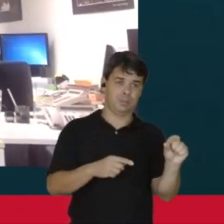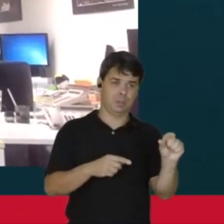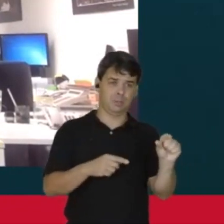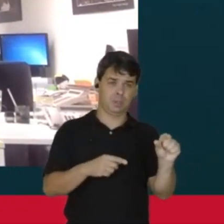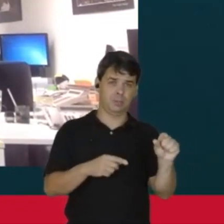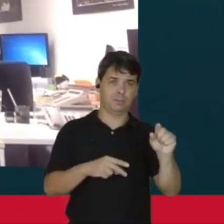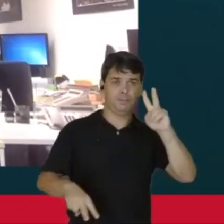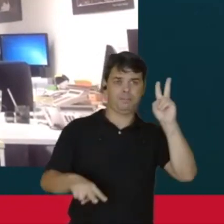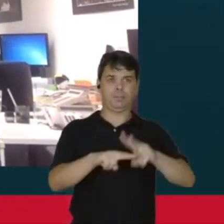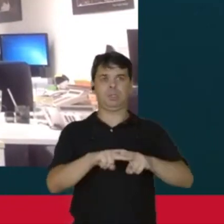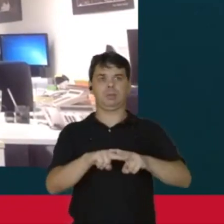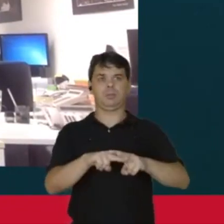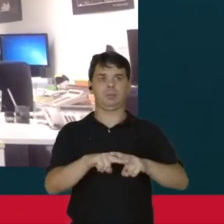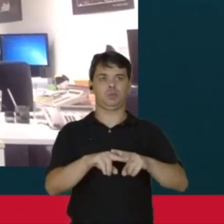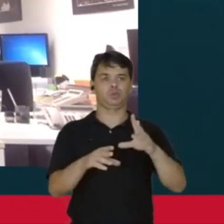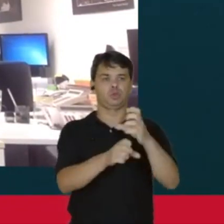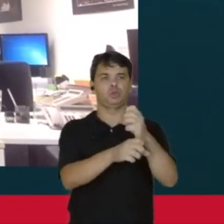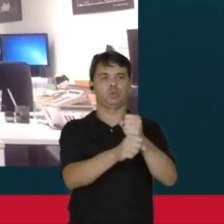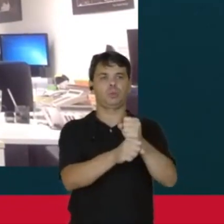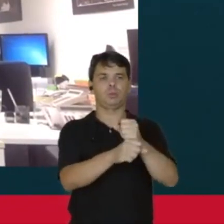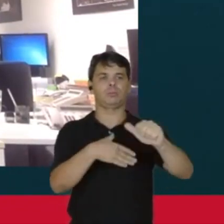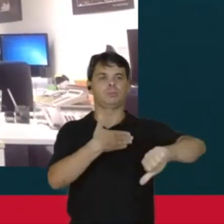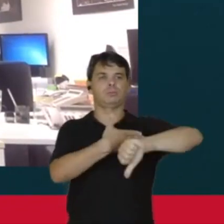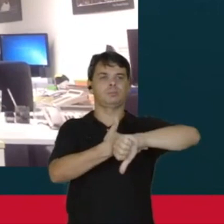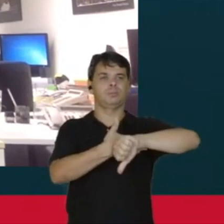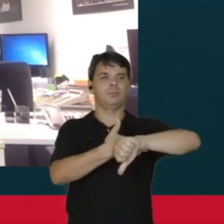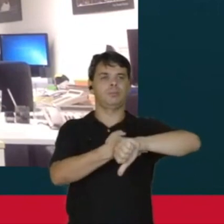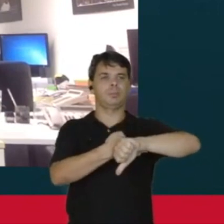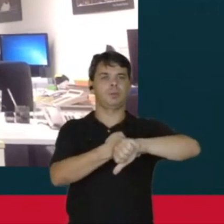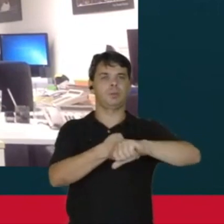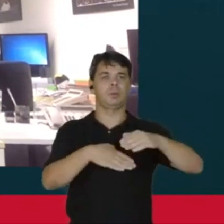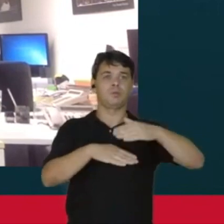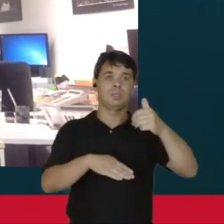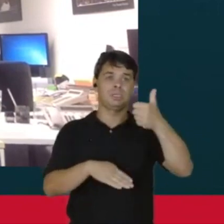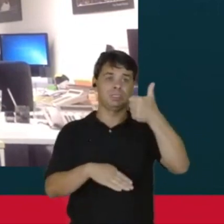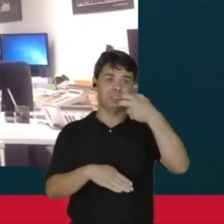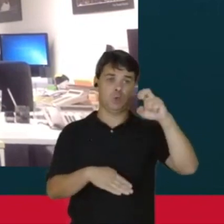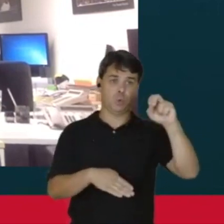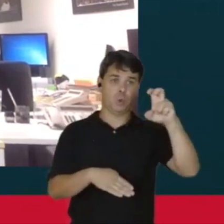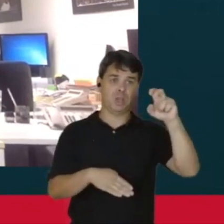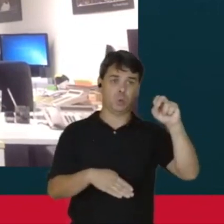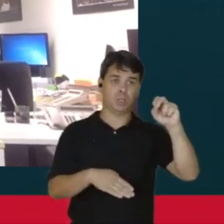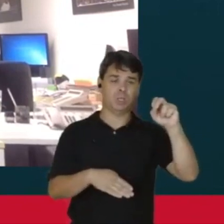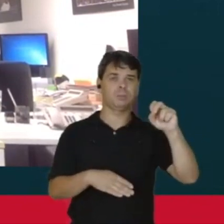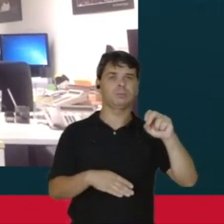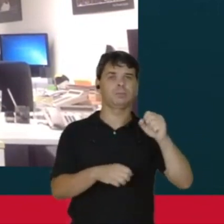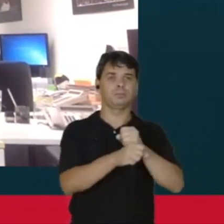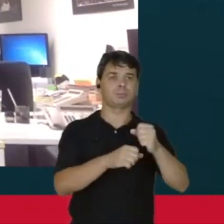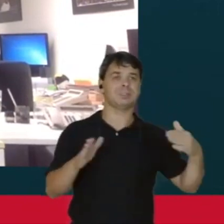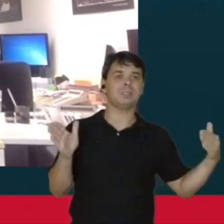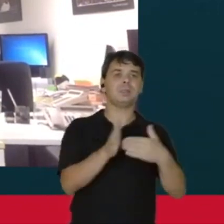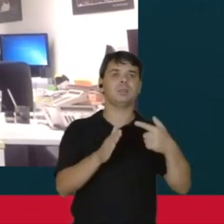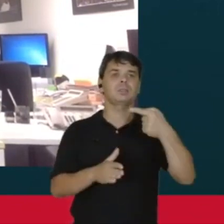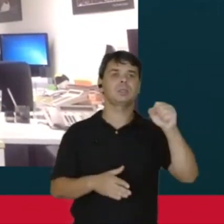da República, somados esses tipos penais todos, ela vai de 51 anos, a pena mínima, a